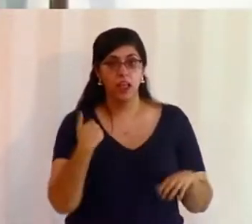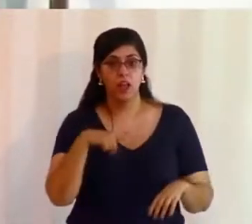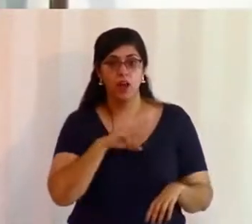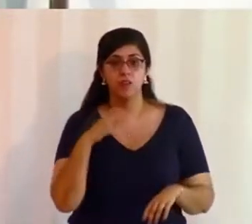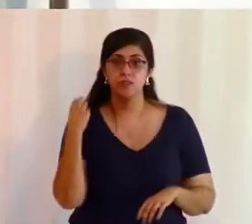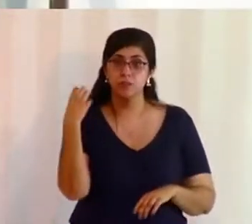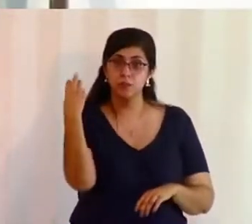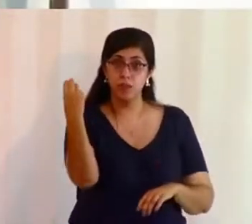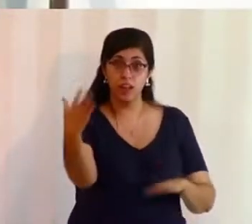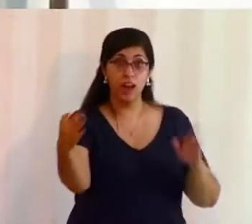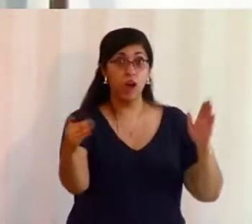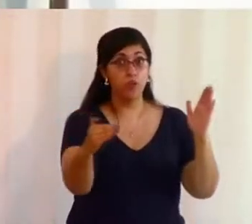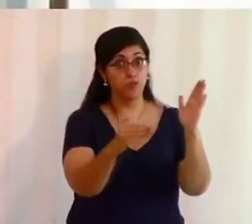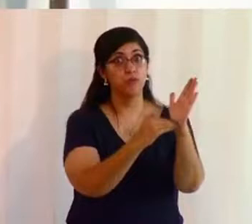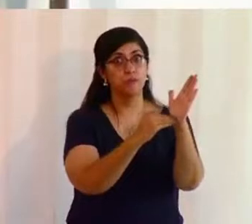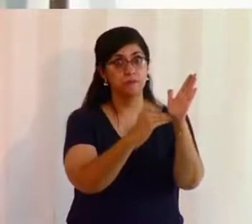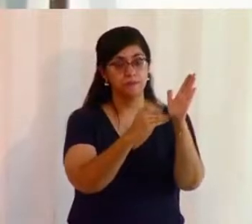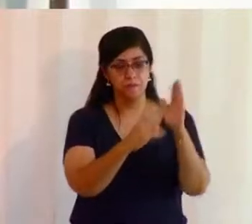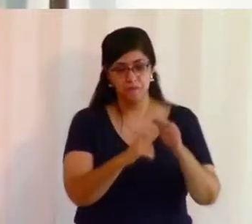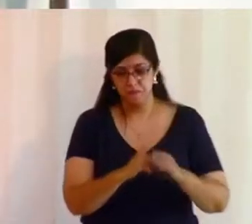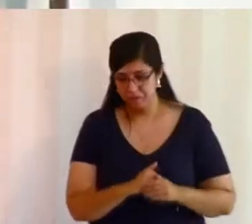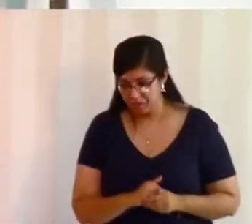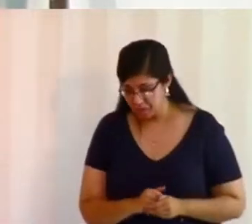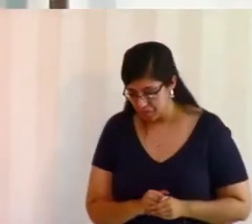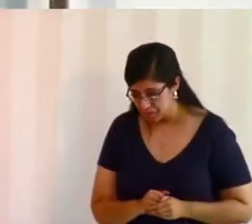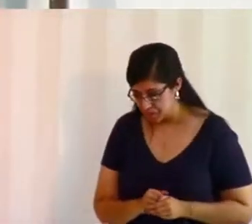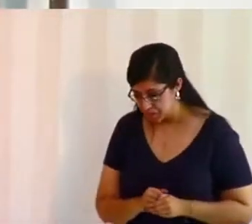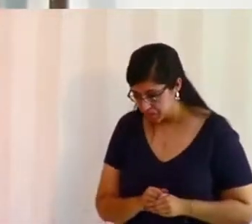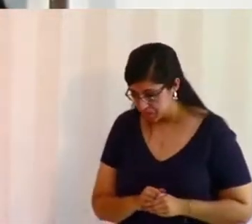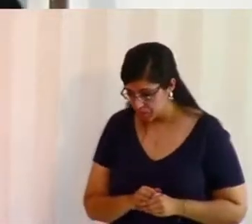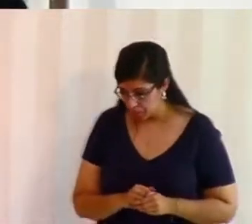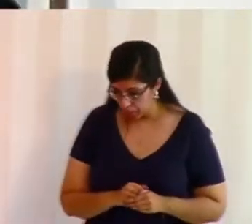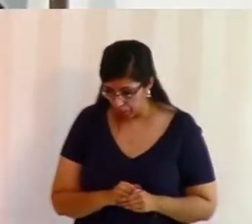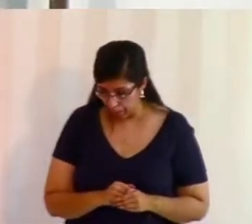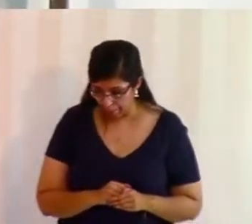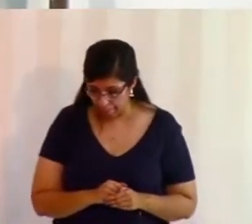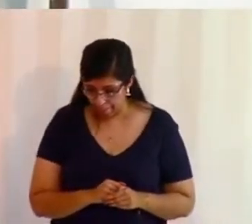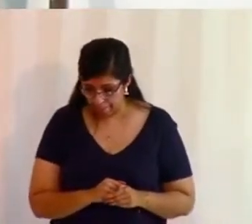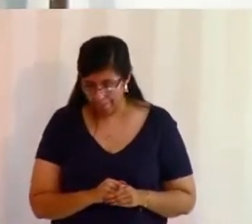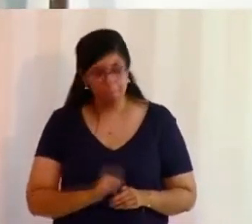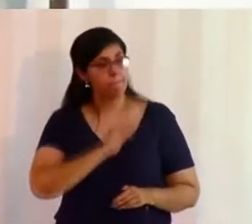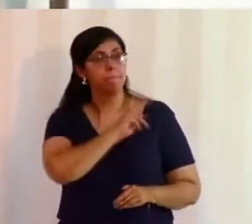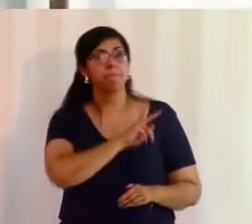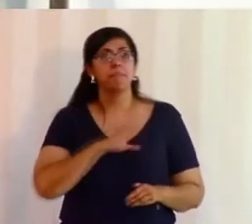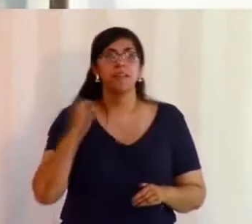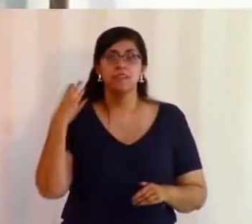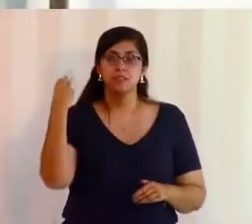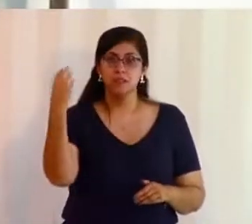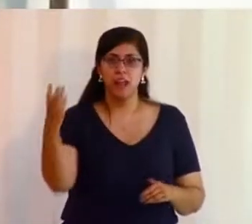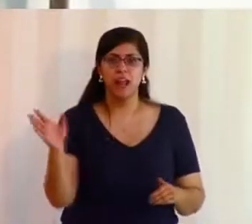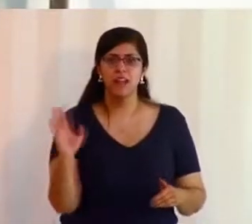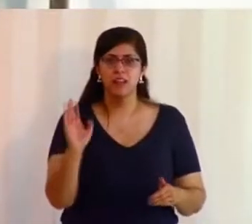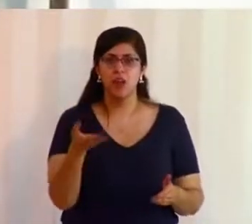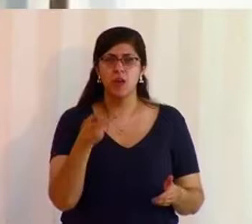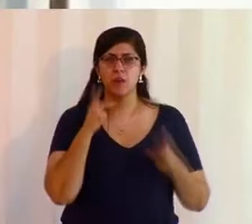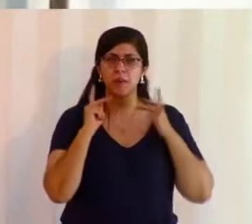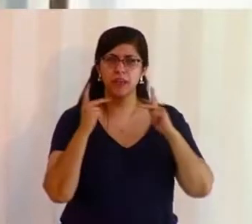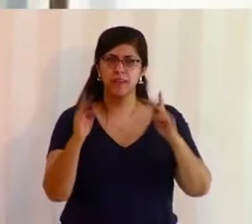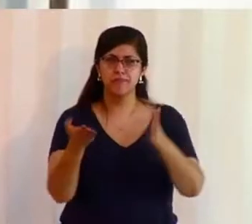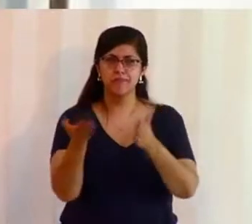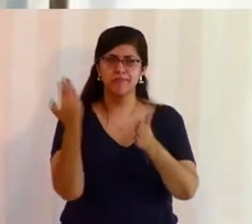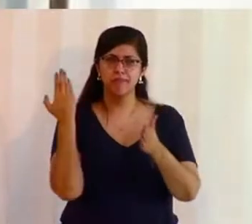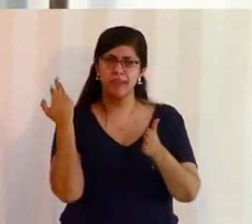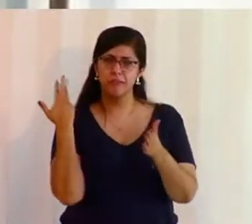que nós fizemos a exposição das viagens missionárias de Paulo, nós estávamos encerrando a primeira viagem missionária de Paulo.